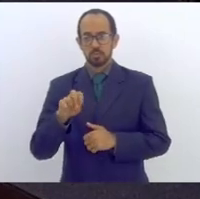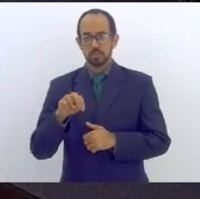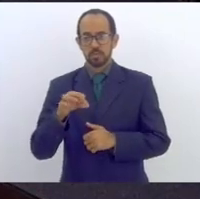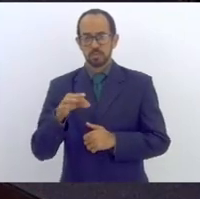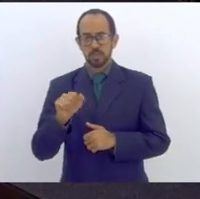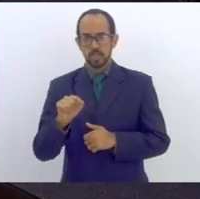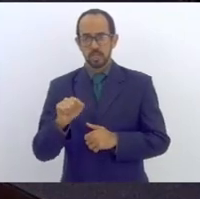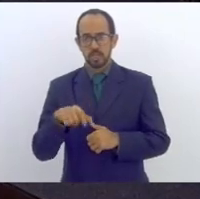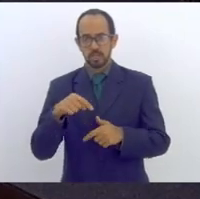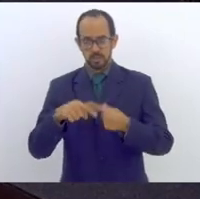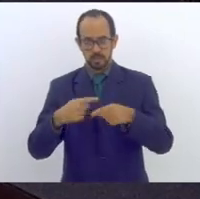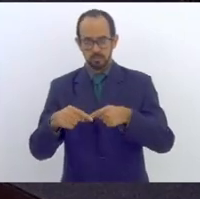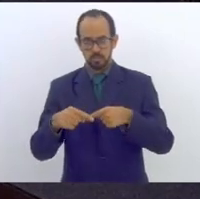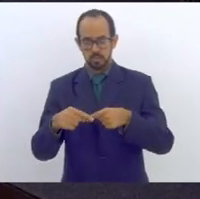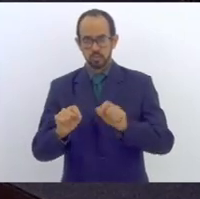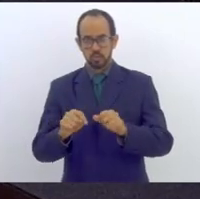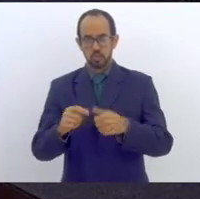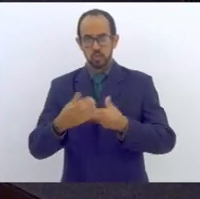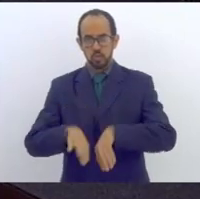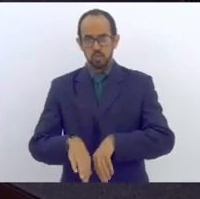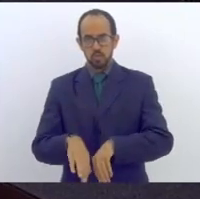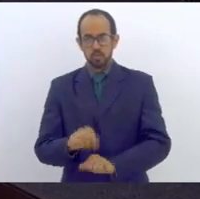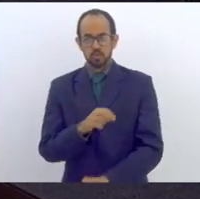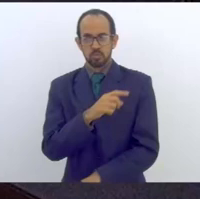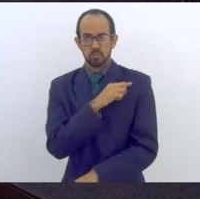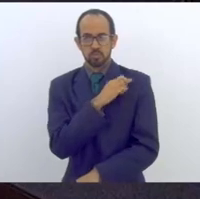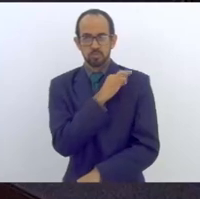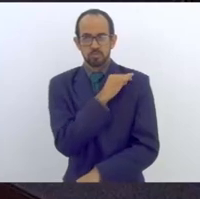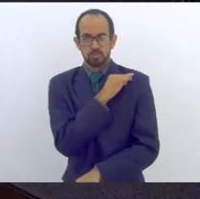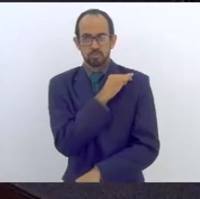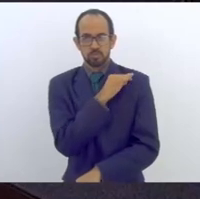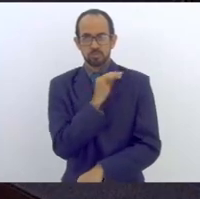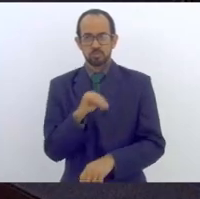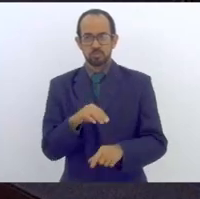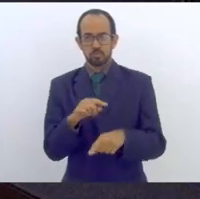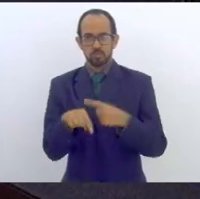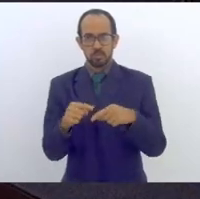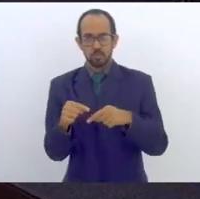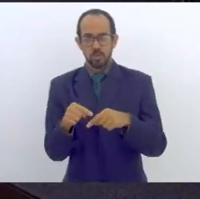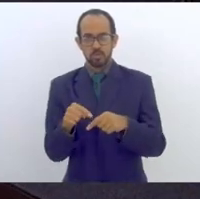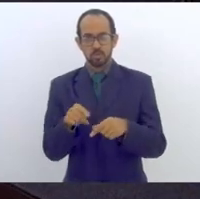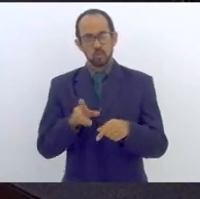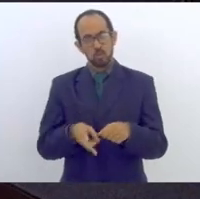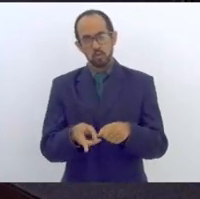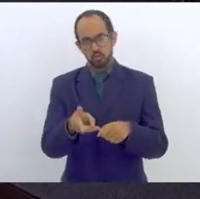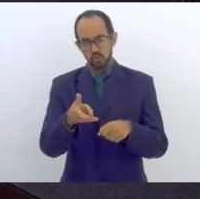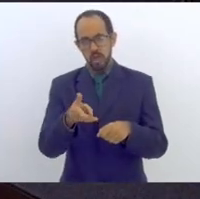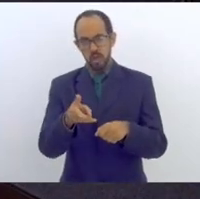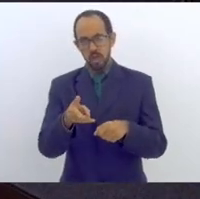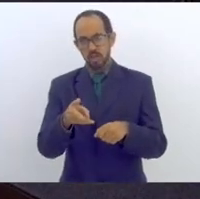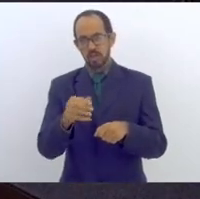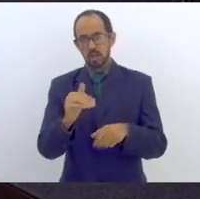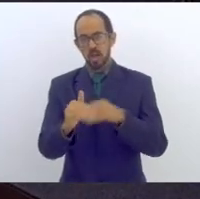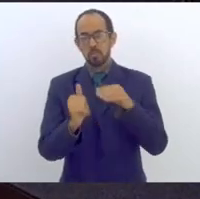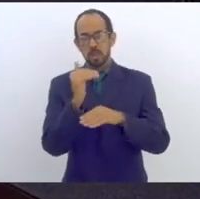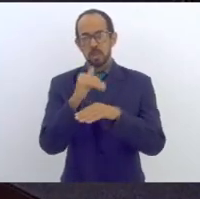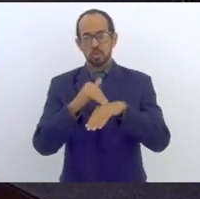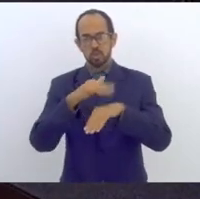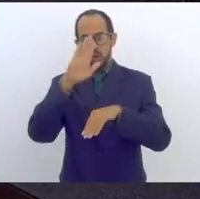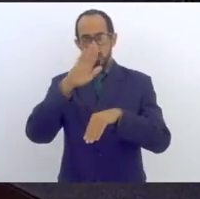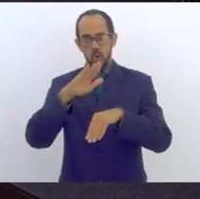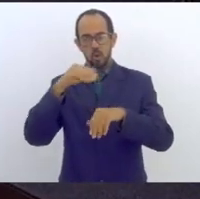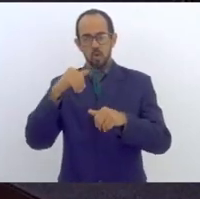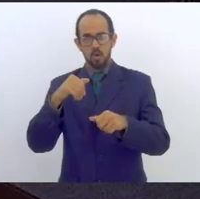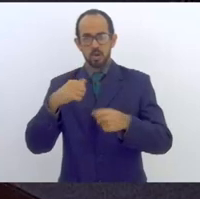isso ou seja o concurso de nível médio e no decorrer do Sertânia elevou nível de escolaridade